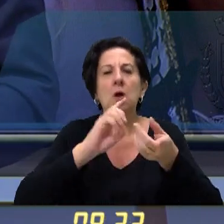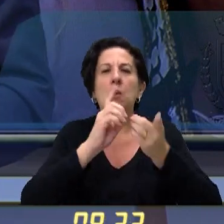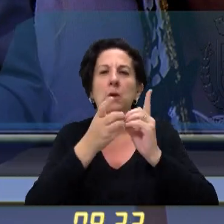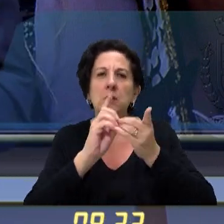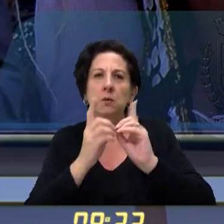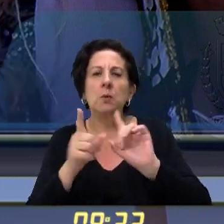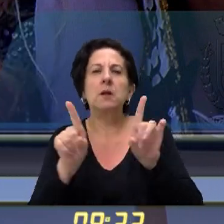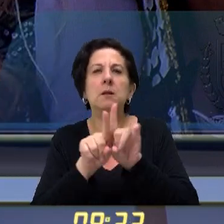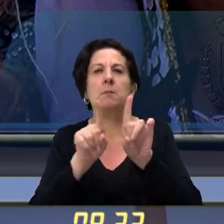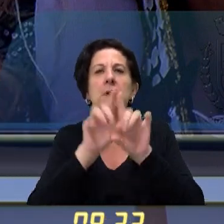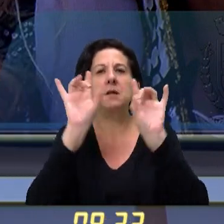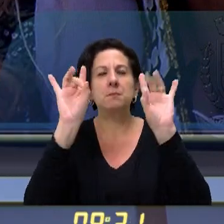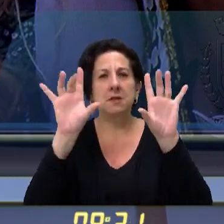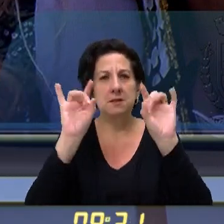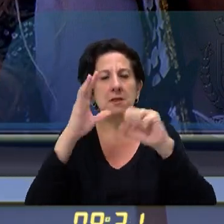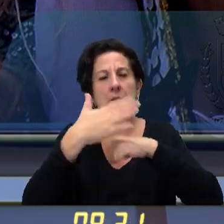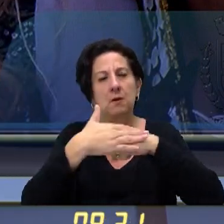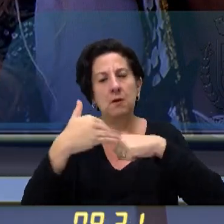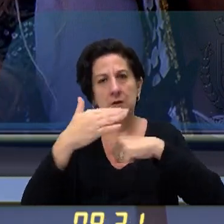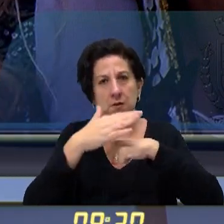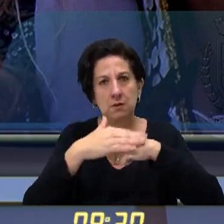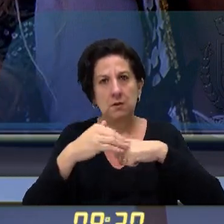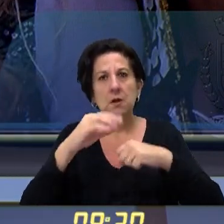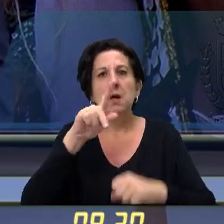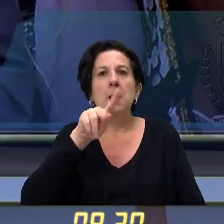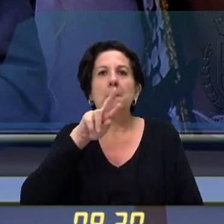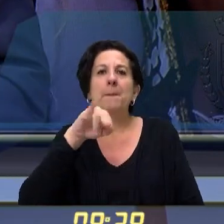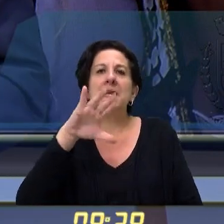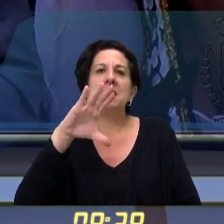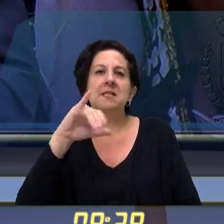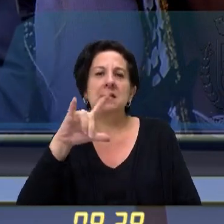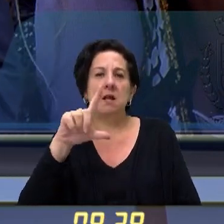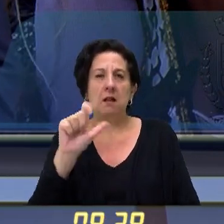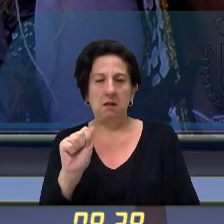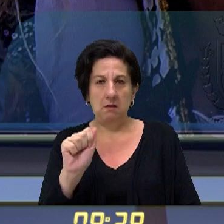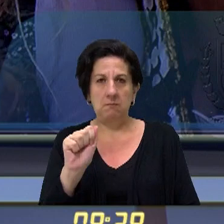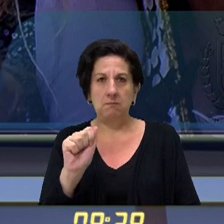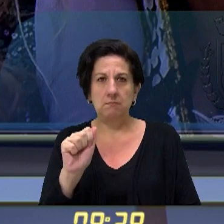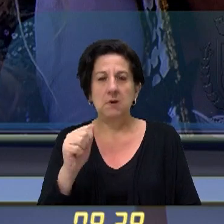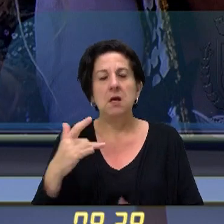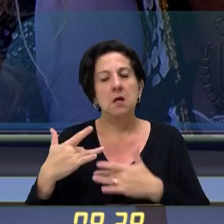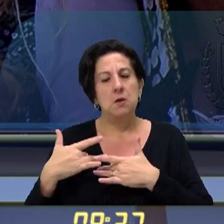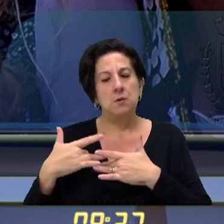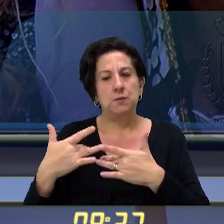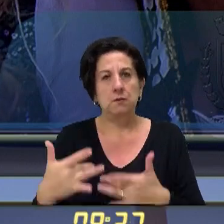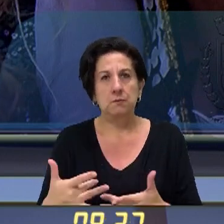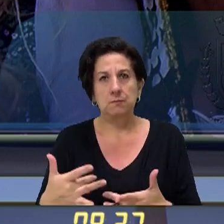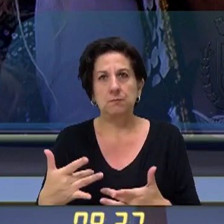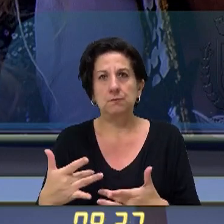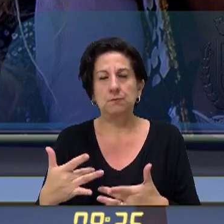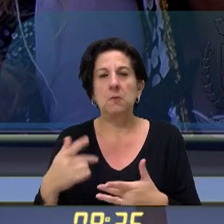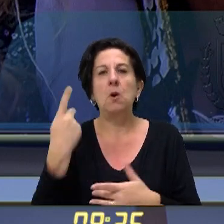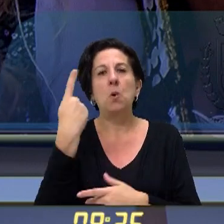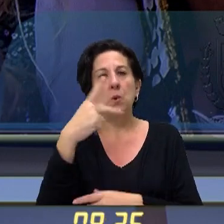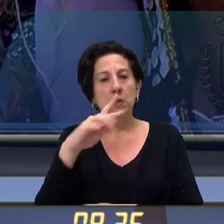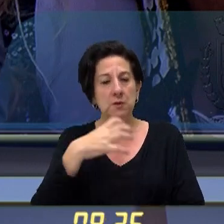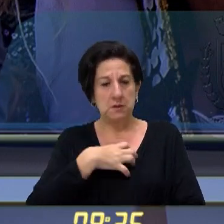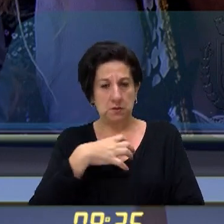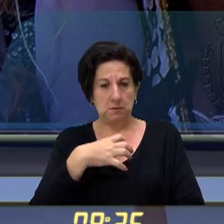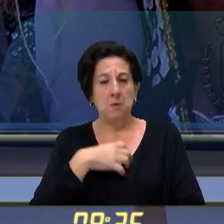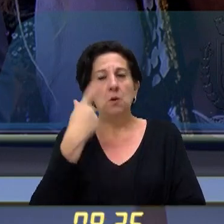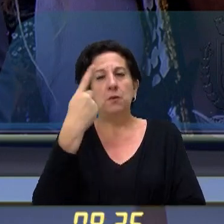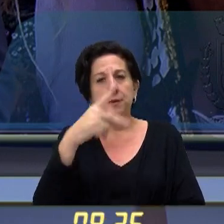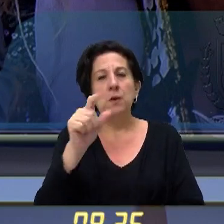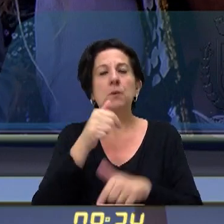de uma maneira também especial e carinhosa, a Priscila. Quero ser solidário com o seu sentimento, com o